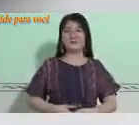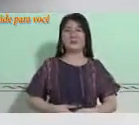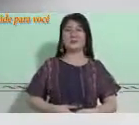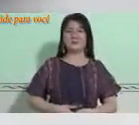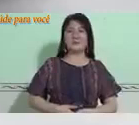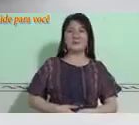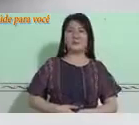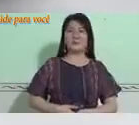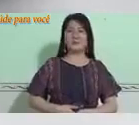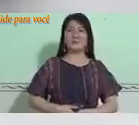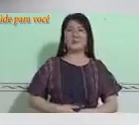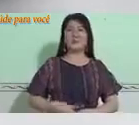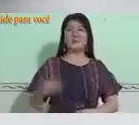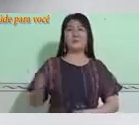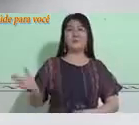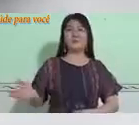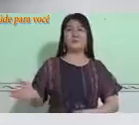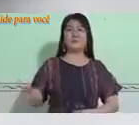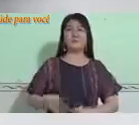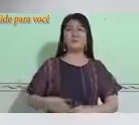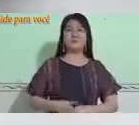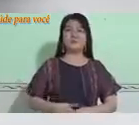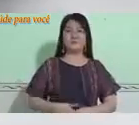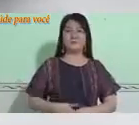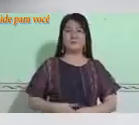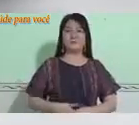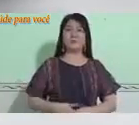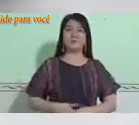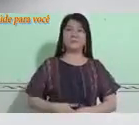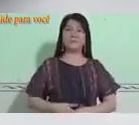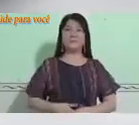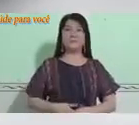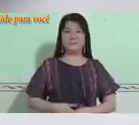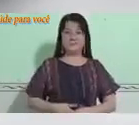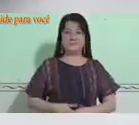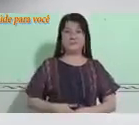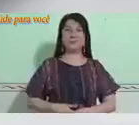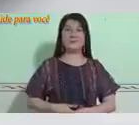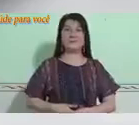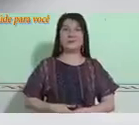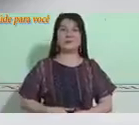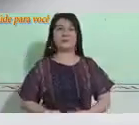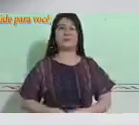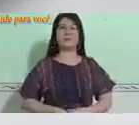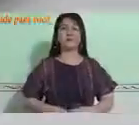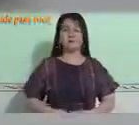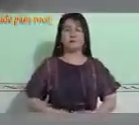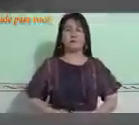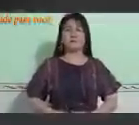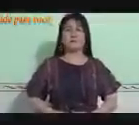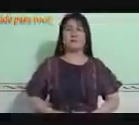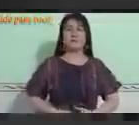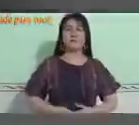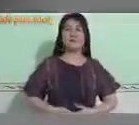Saiba como fazer a sobrancelha crescer e engrossar. Em todas as situações, depois da aplicação do minoxidil,